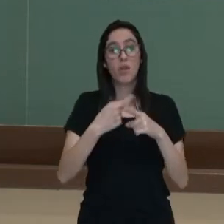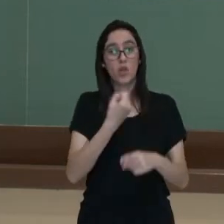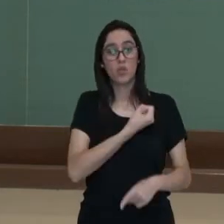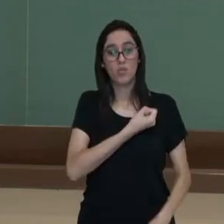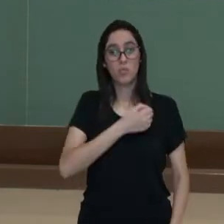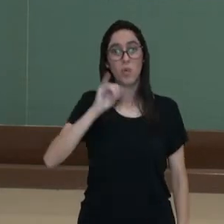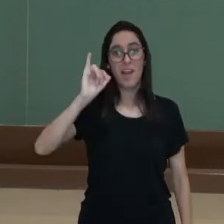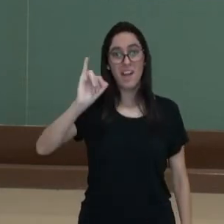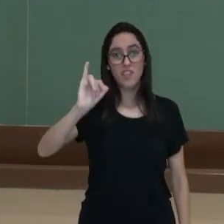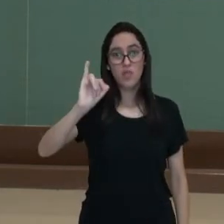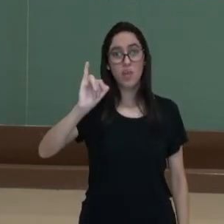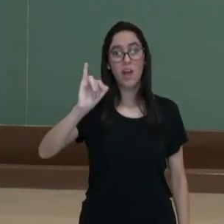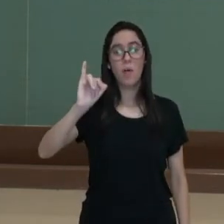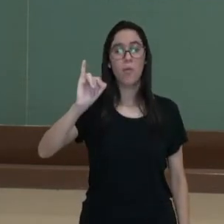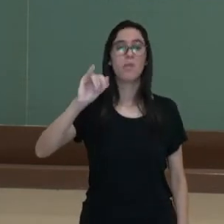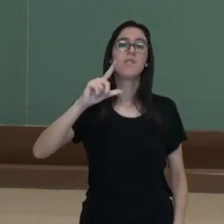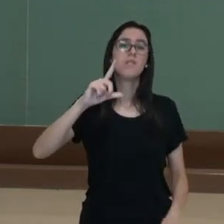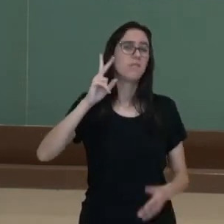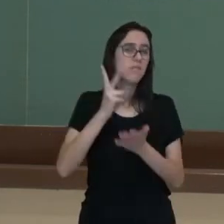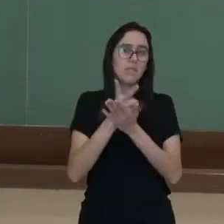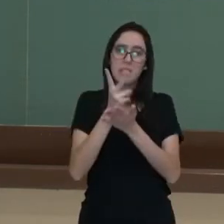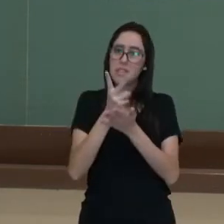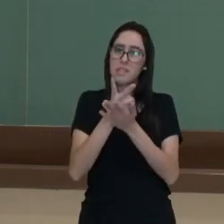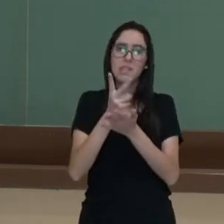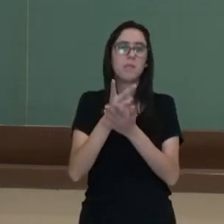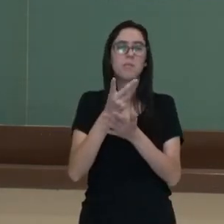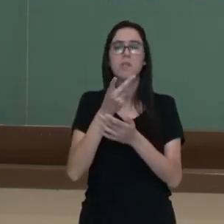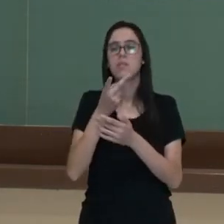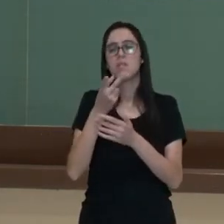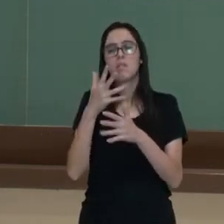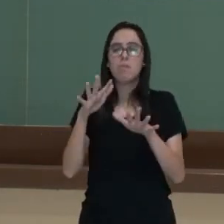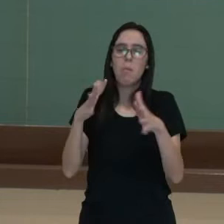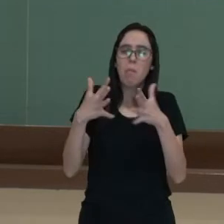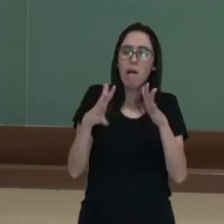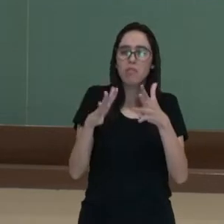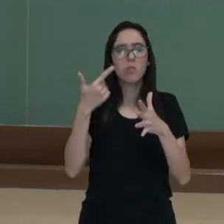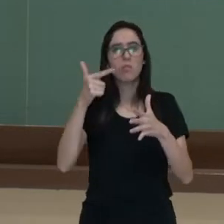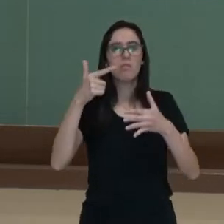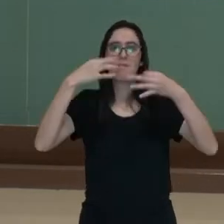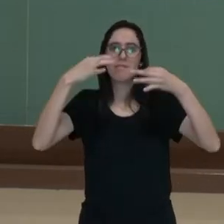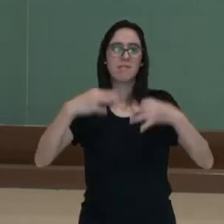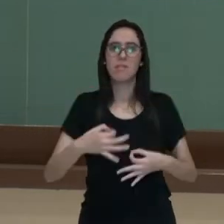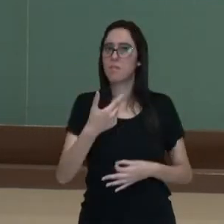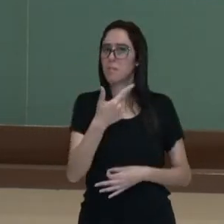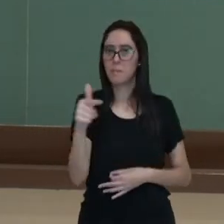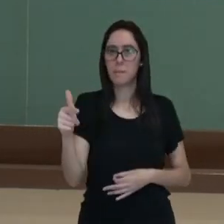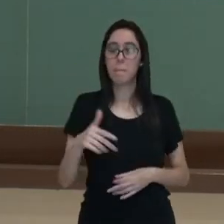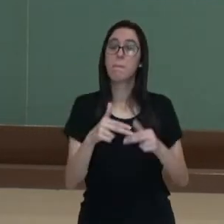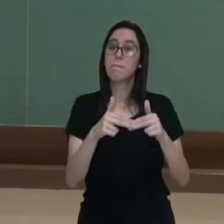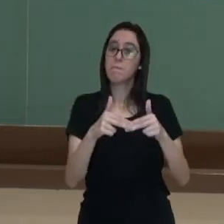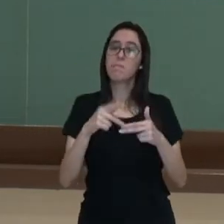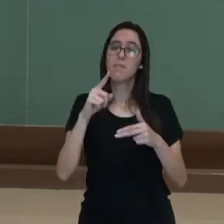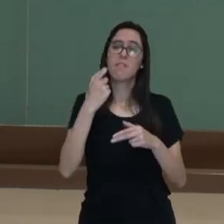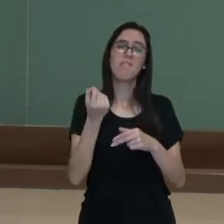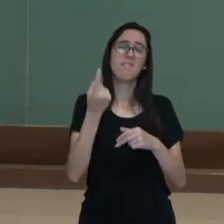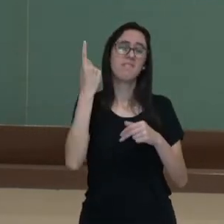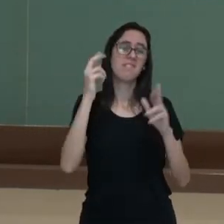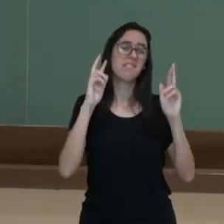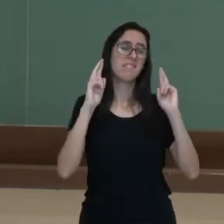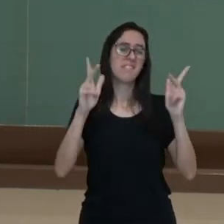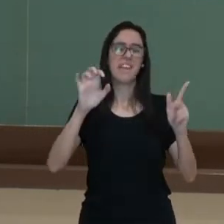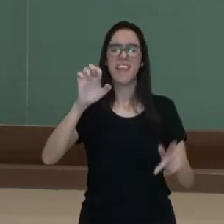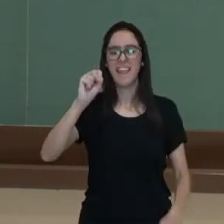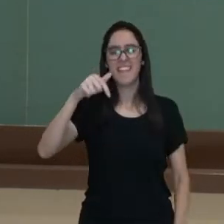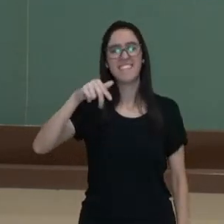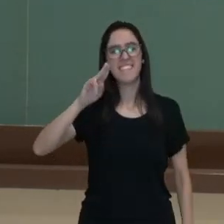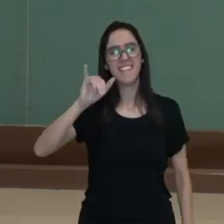quiser entender ele, vai ser sempre aproximado, ok? Por isso que eu digo que são os esquisitões da matemática ali. Você